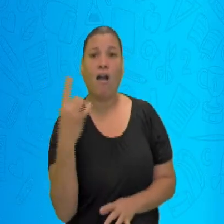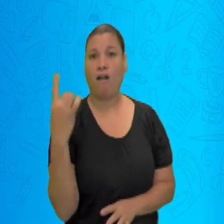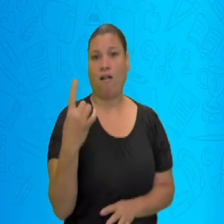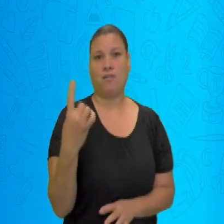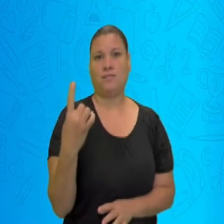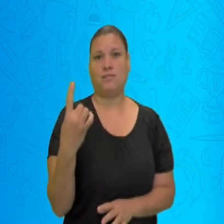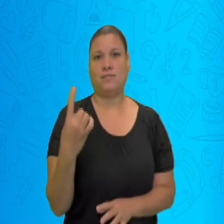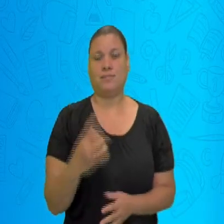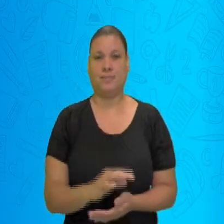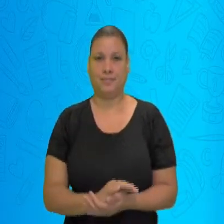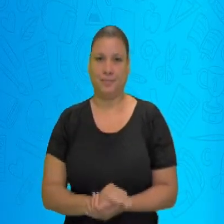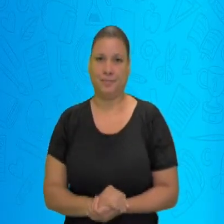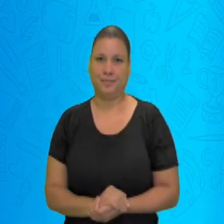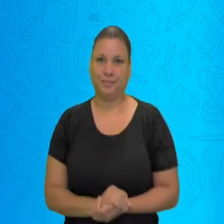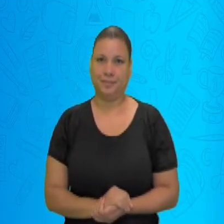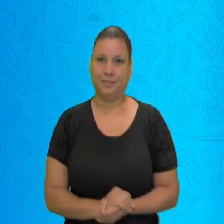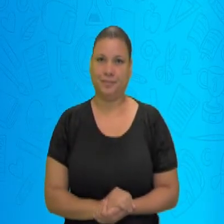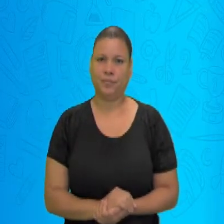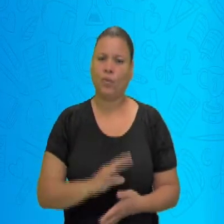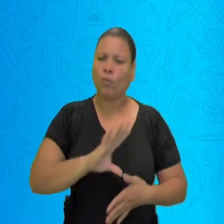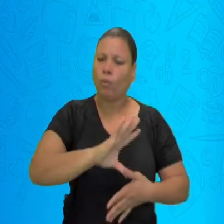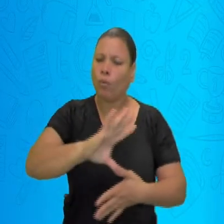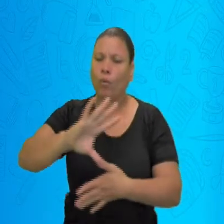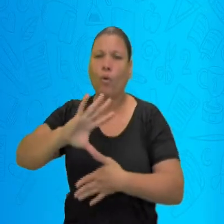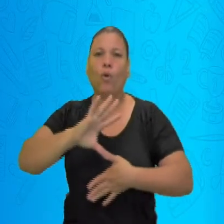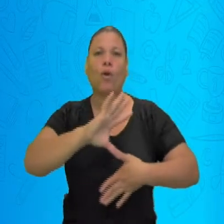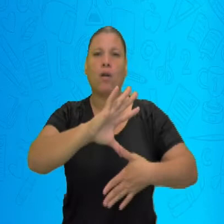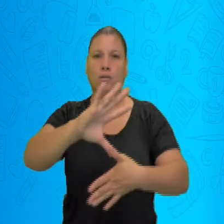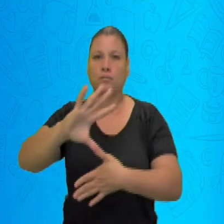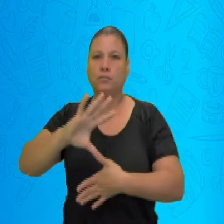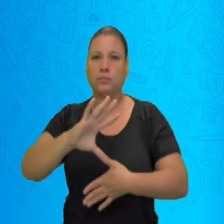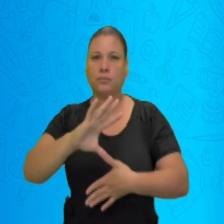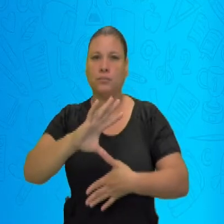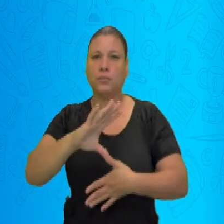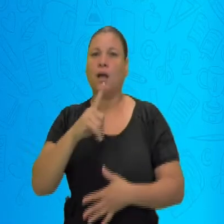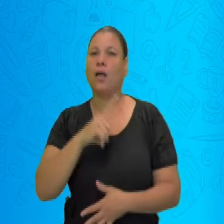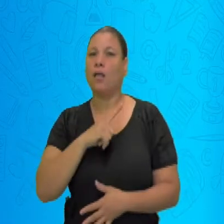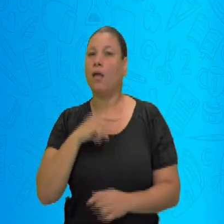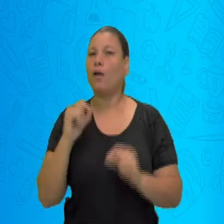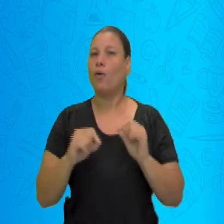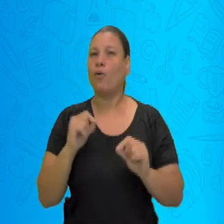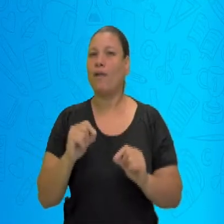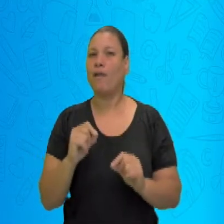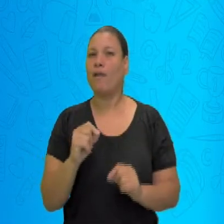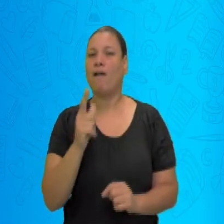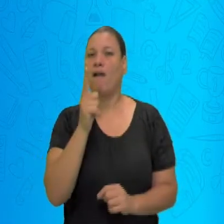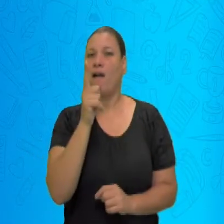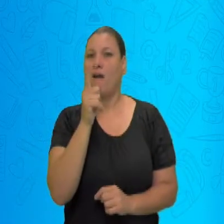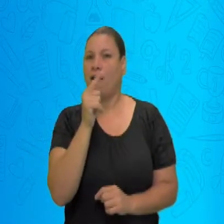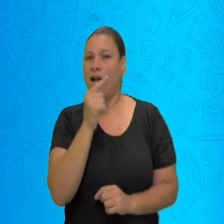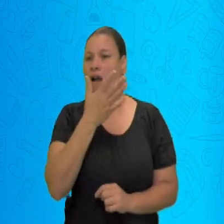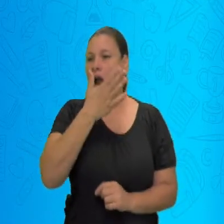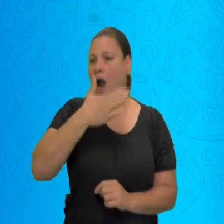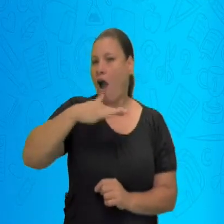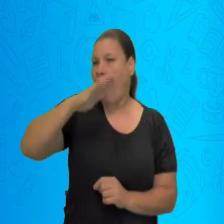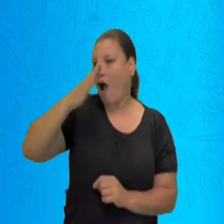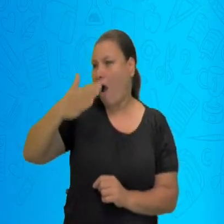E o continente americano é banhado por 2 oceanos.